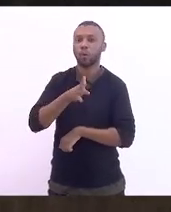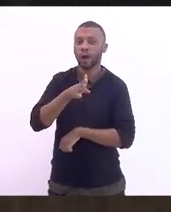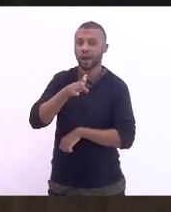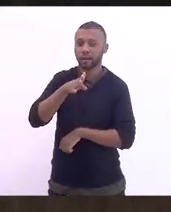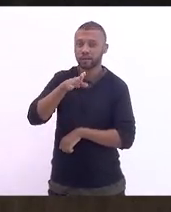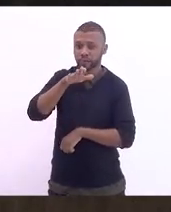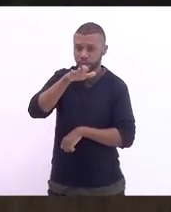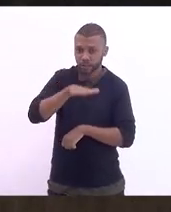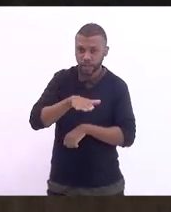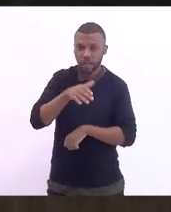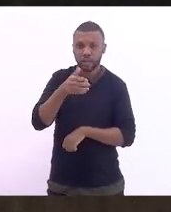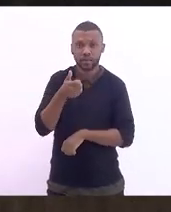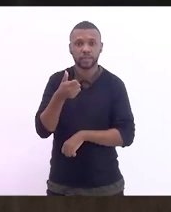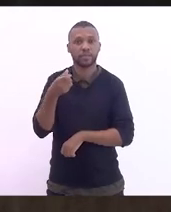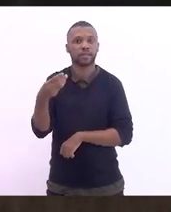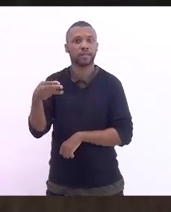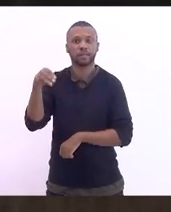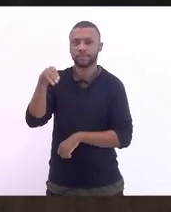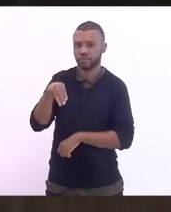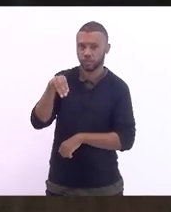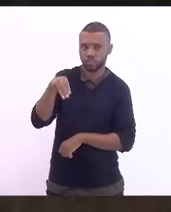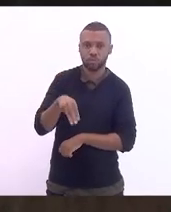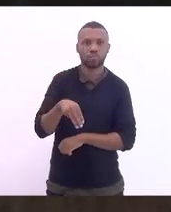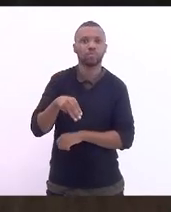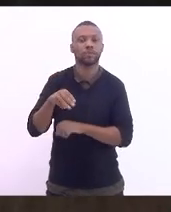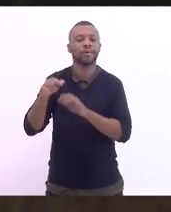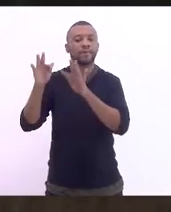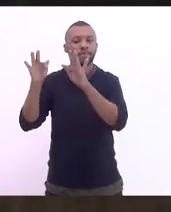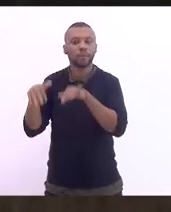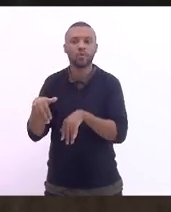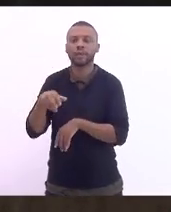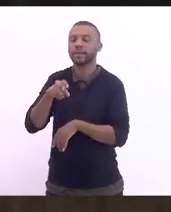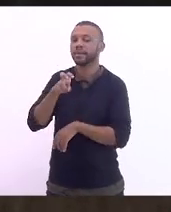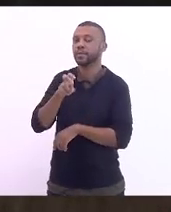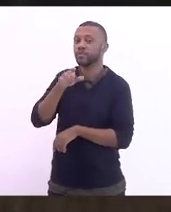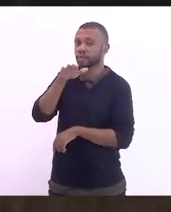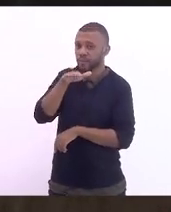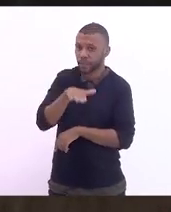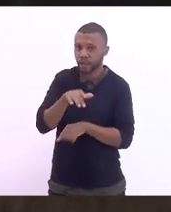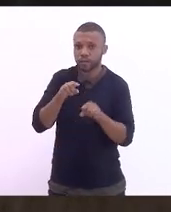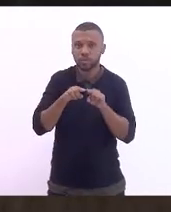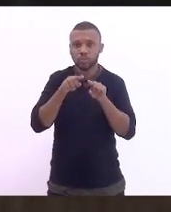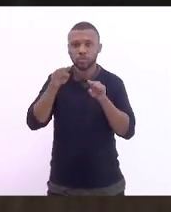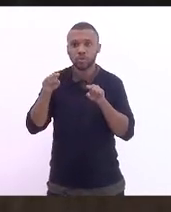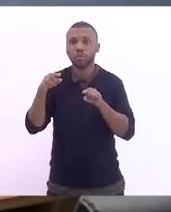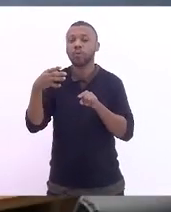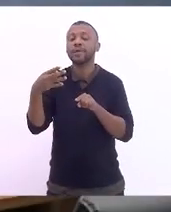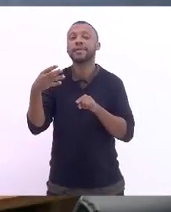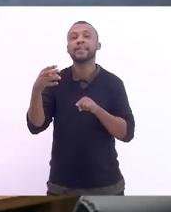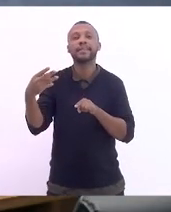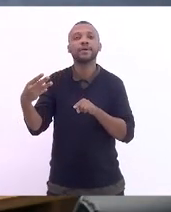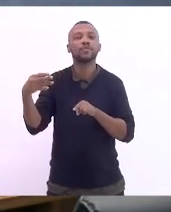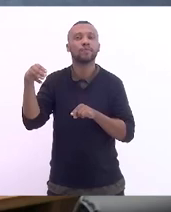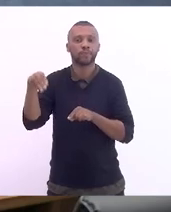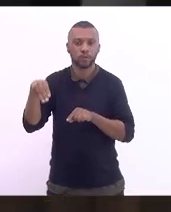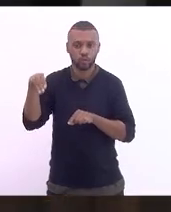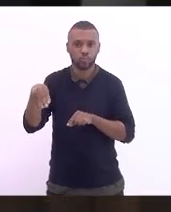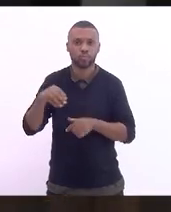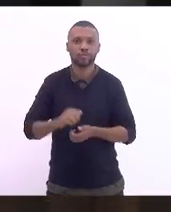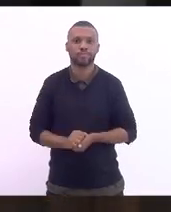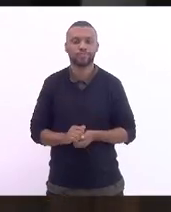16:13 encerrou-se às 17horas e 43 minutos